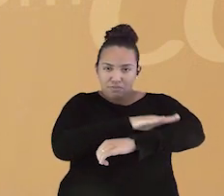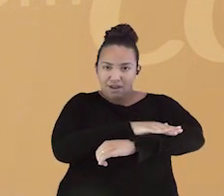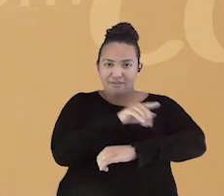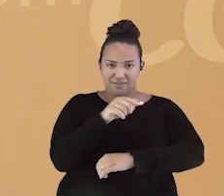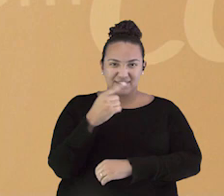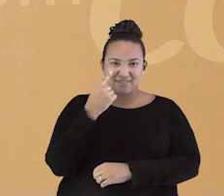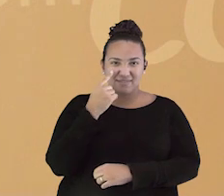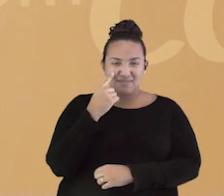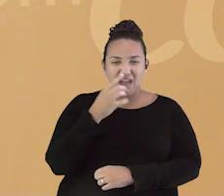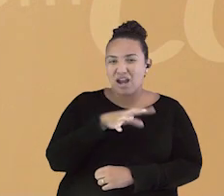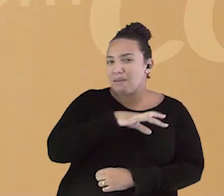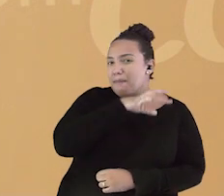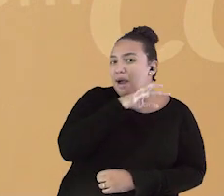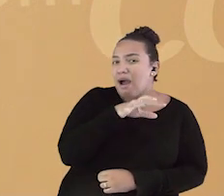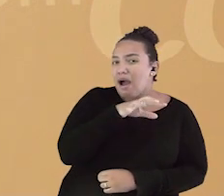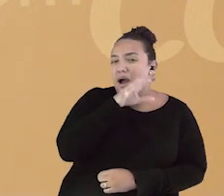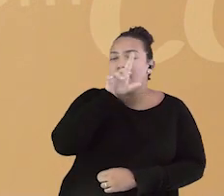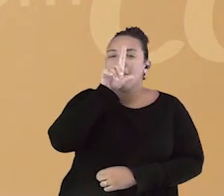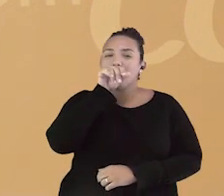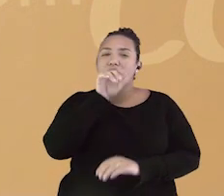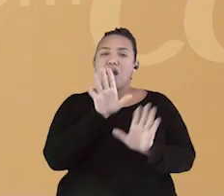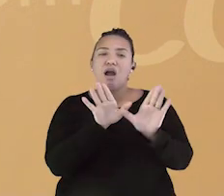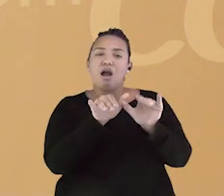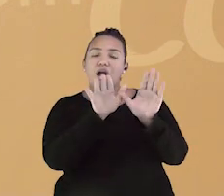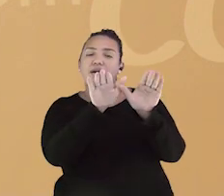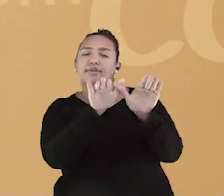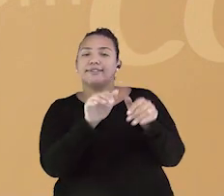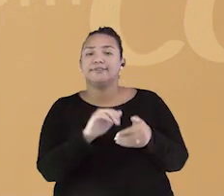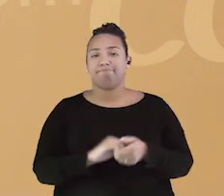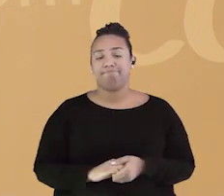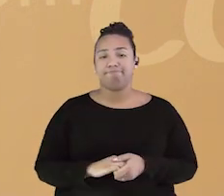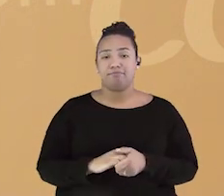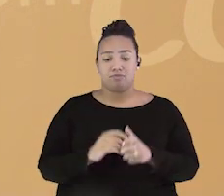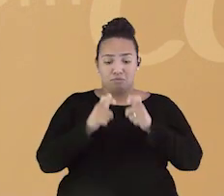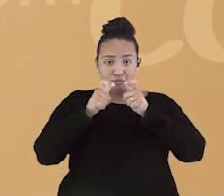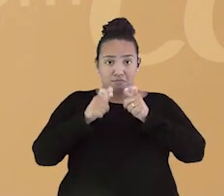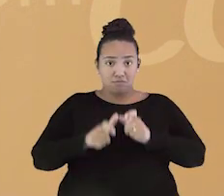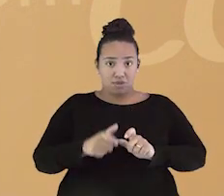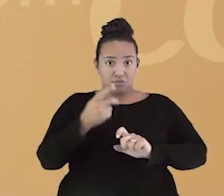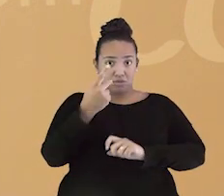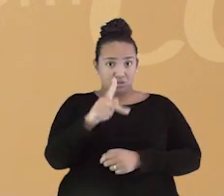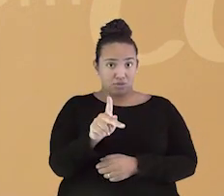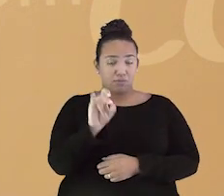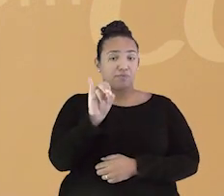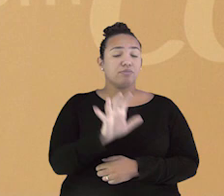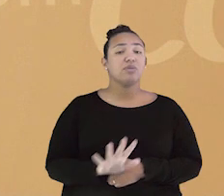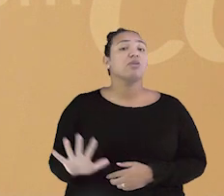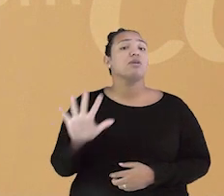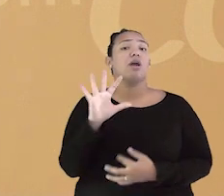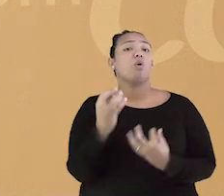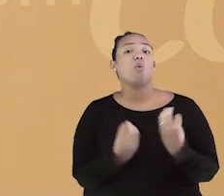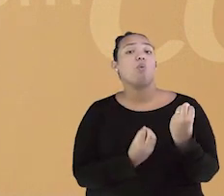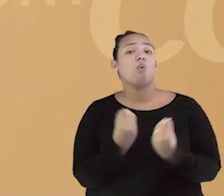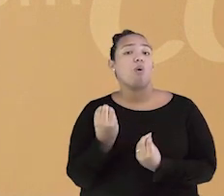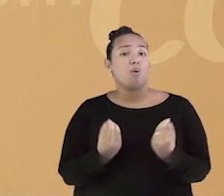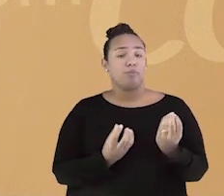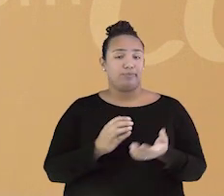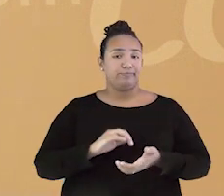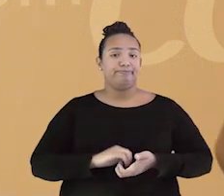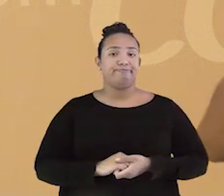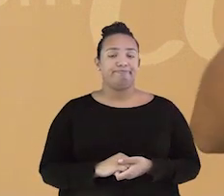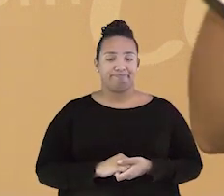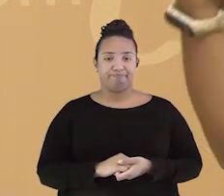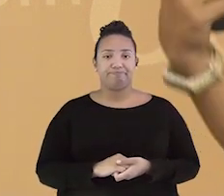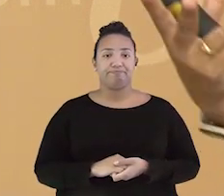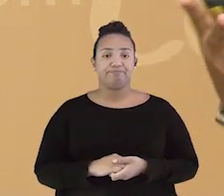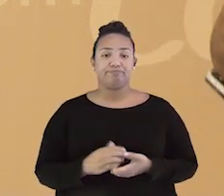rua? E o seu bairro, o bairro que você mora? Como é a paisagem desse bairro? Agora,